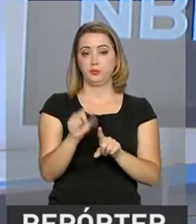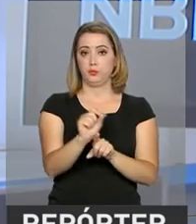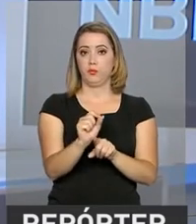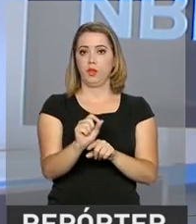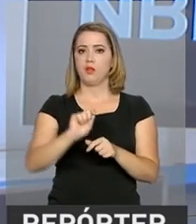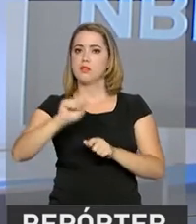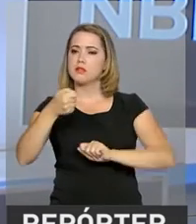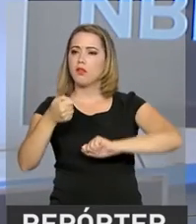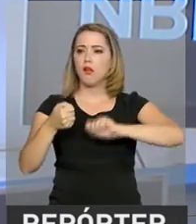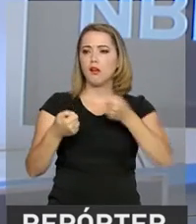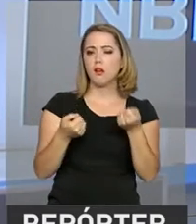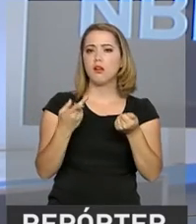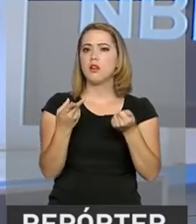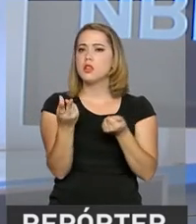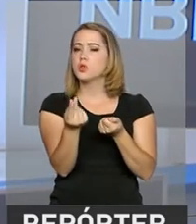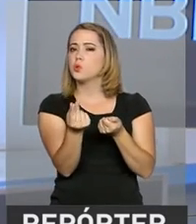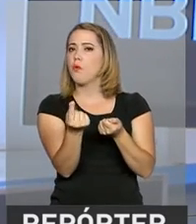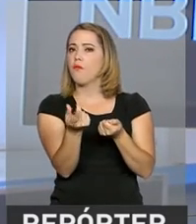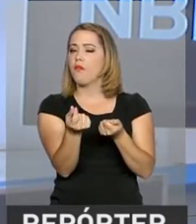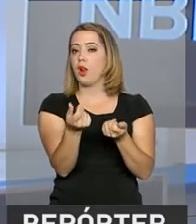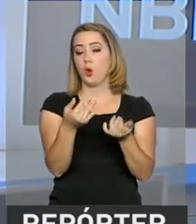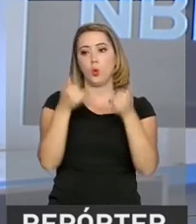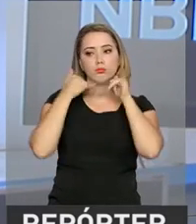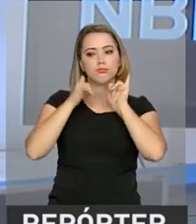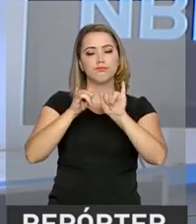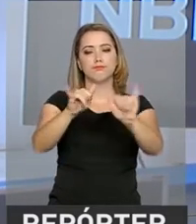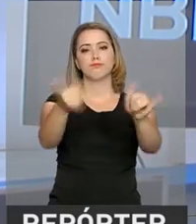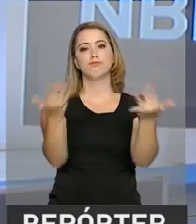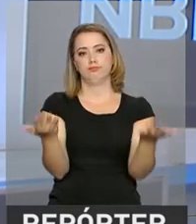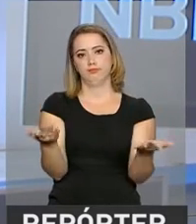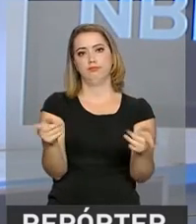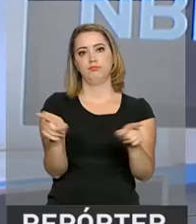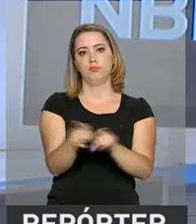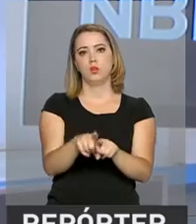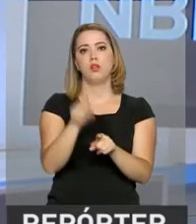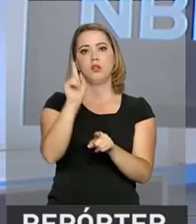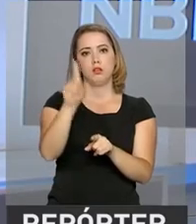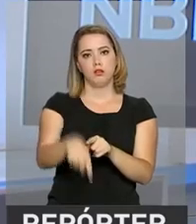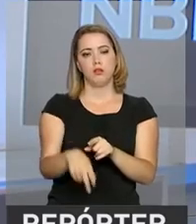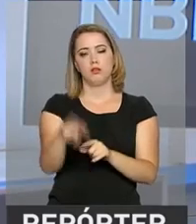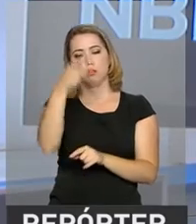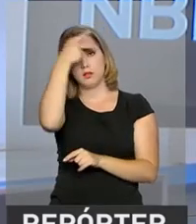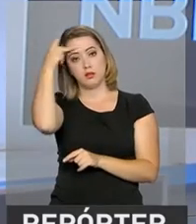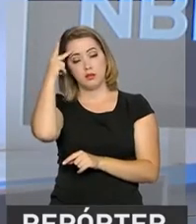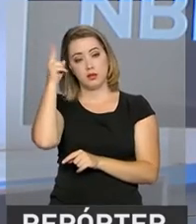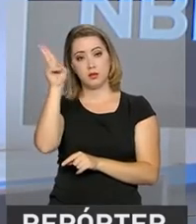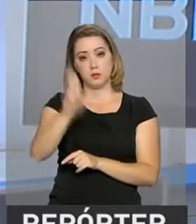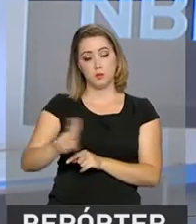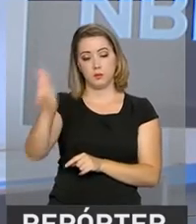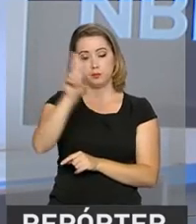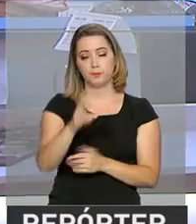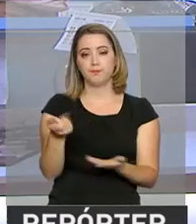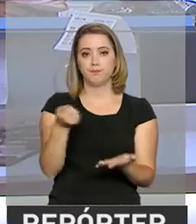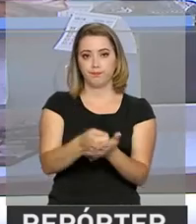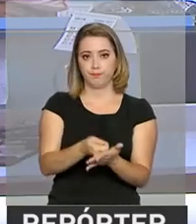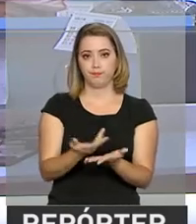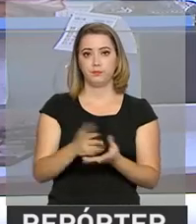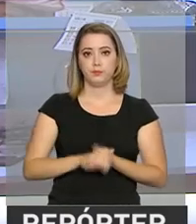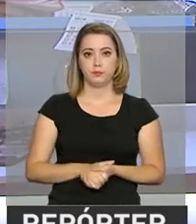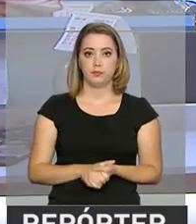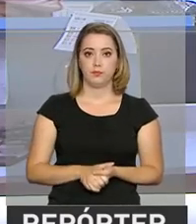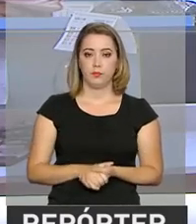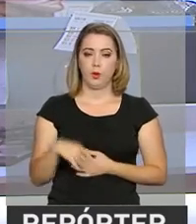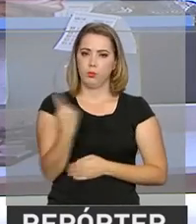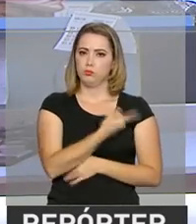sinalizam mês a mês o custo de geração de energia elétrica que será cobrado cobrada dos consumidores e